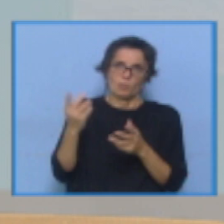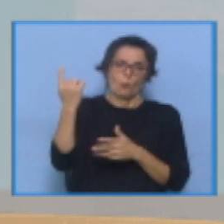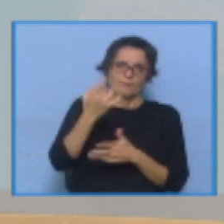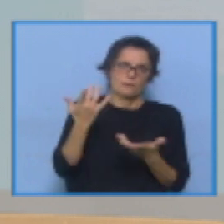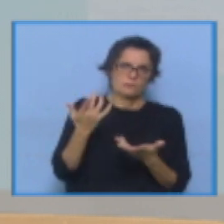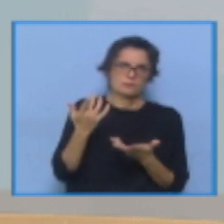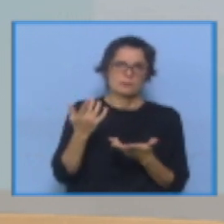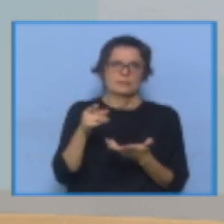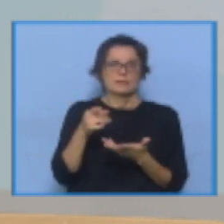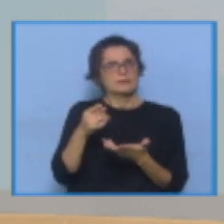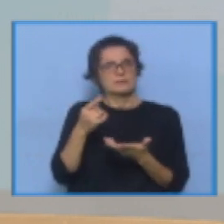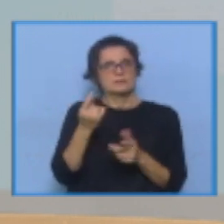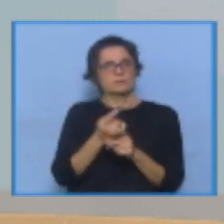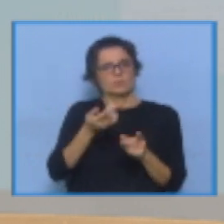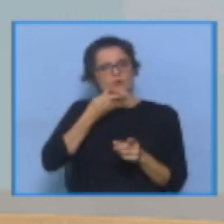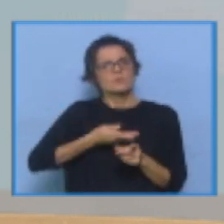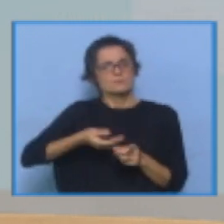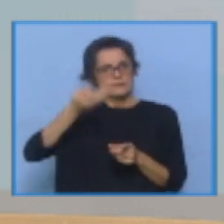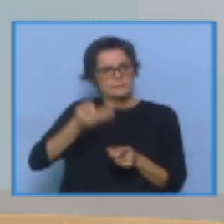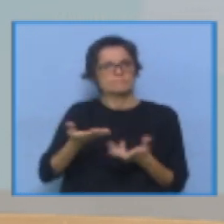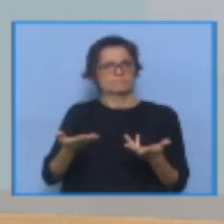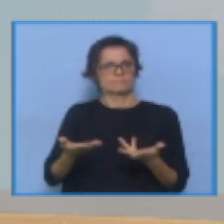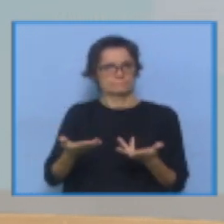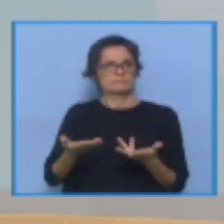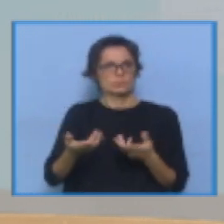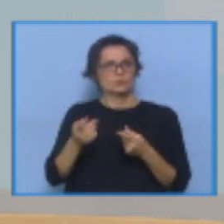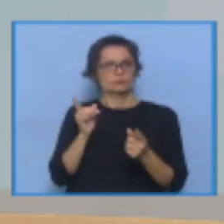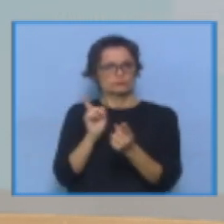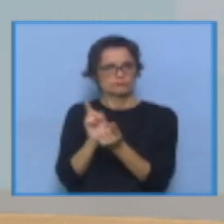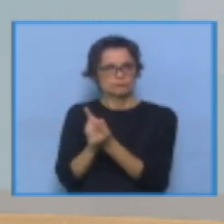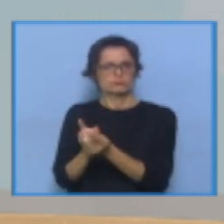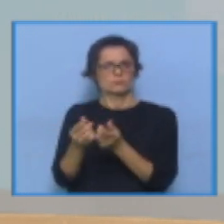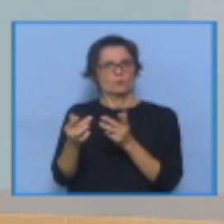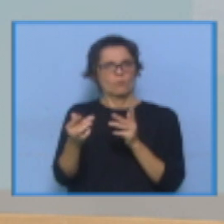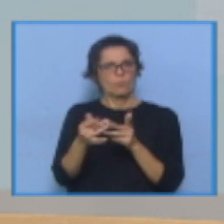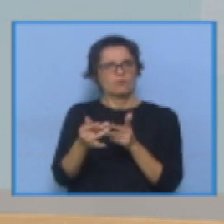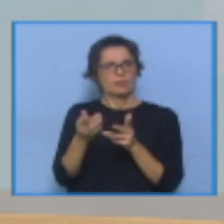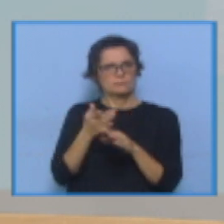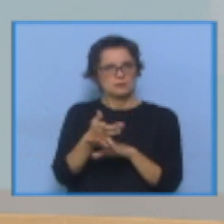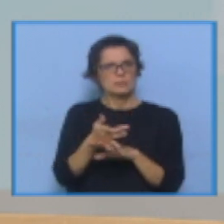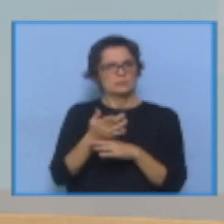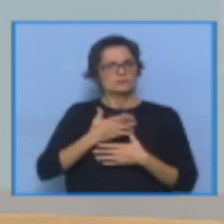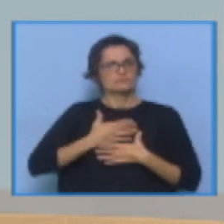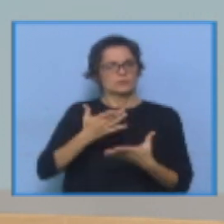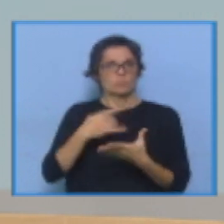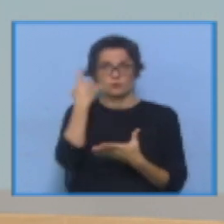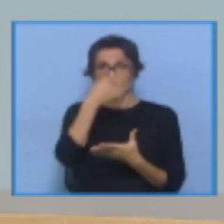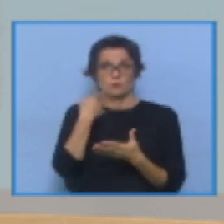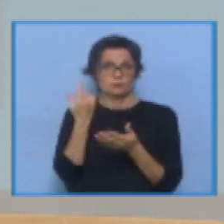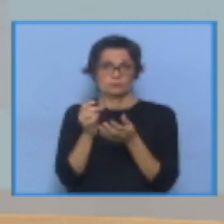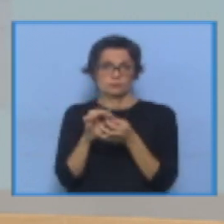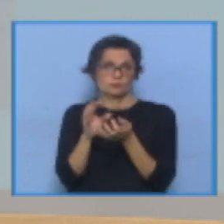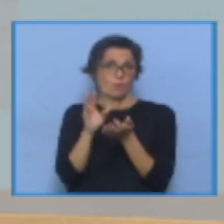autoridade que lhe vem de uma experiência concreta, de um contato direto, de uma dedicação de muitos dos seus colaboradores com estes rostos da pobreza que